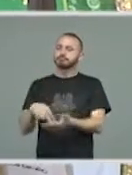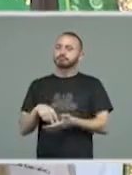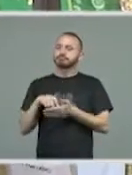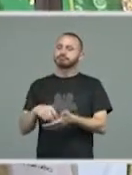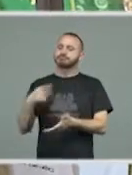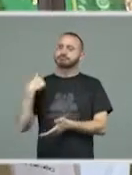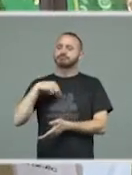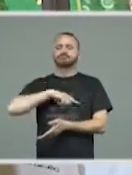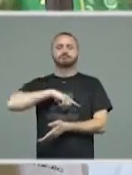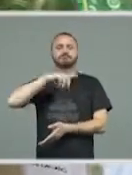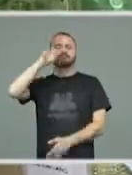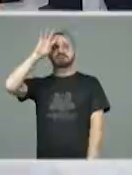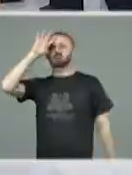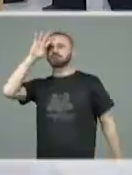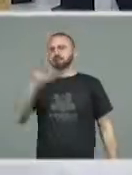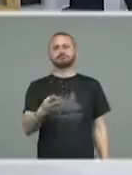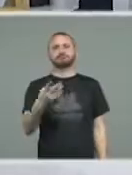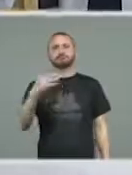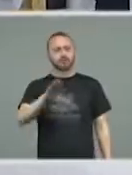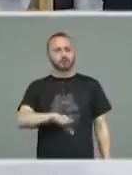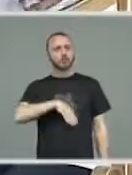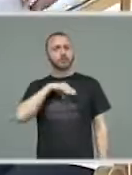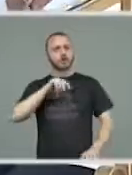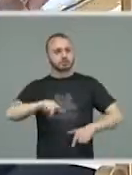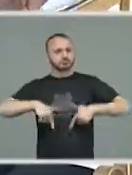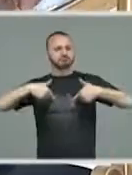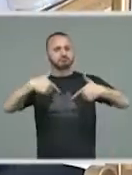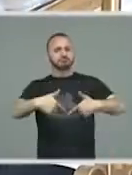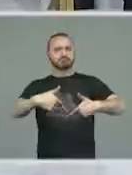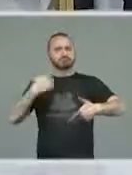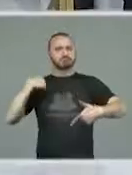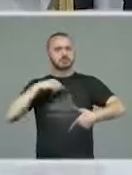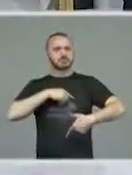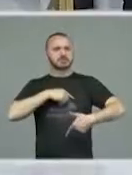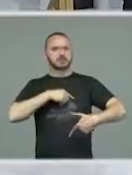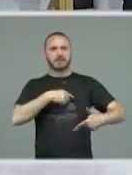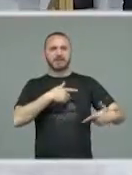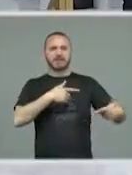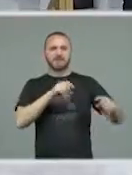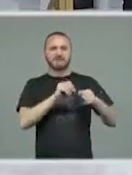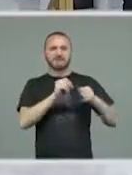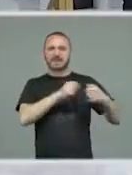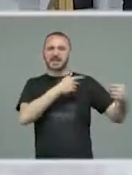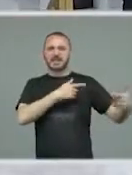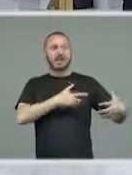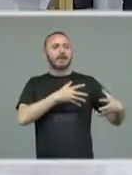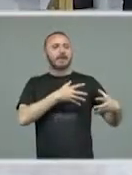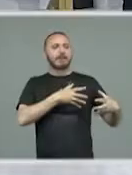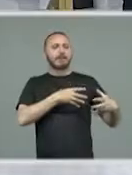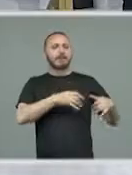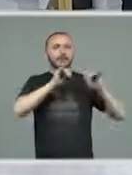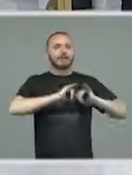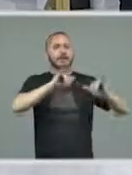de partida, declarar guerra. Isso mesmo, não entendeu errado. Declarar